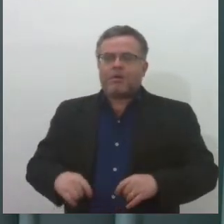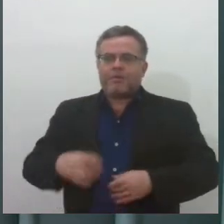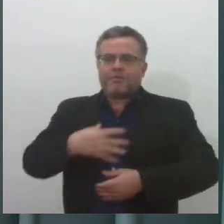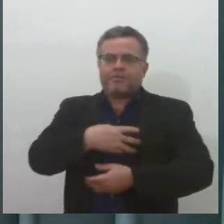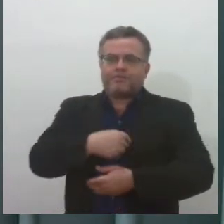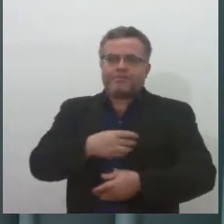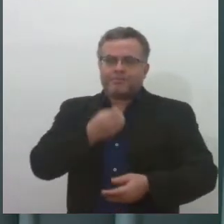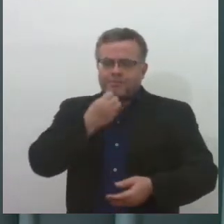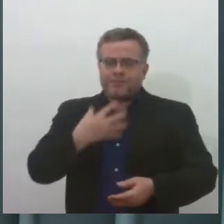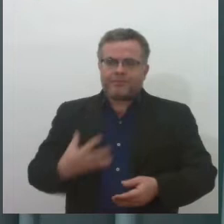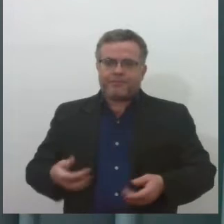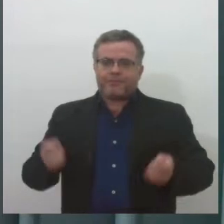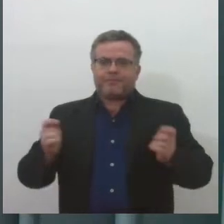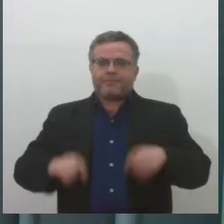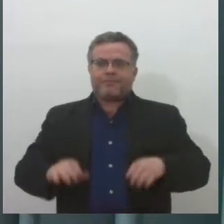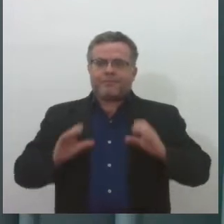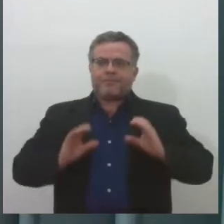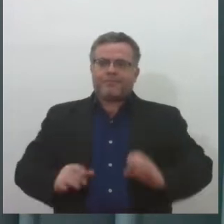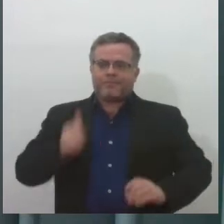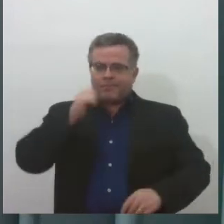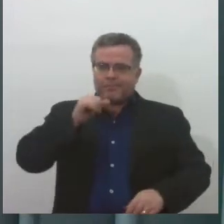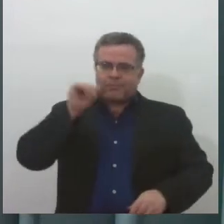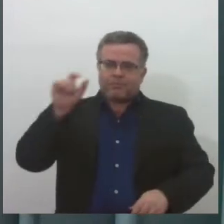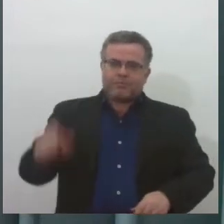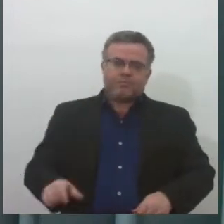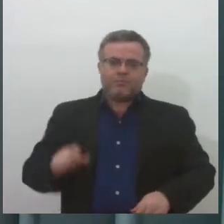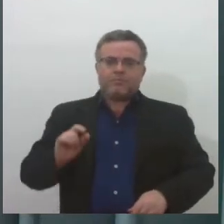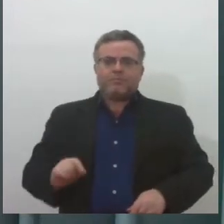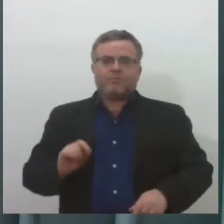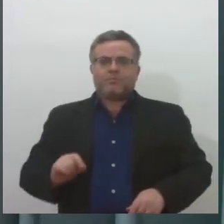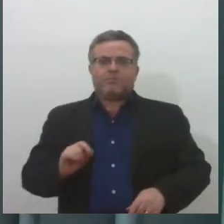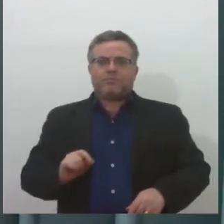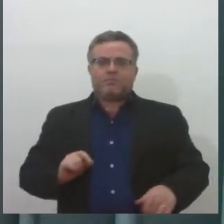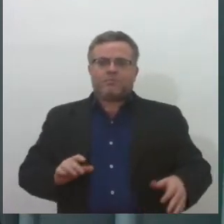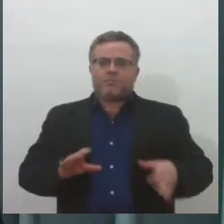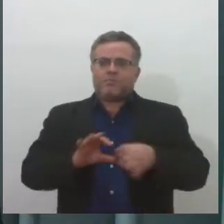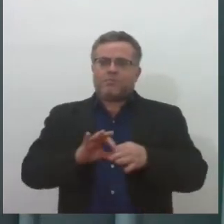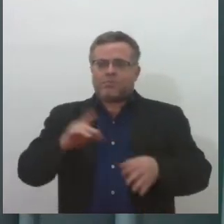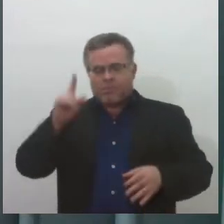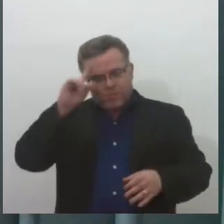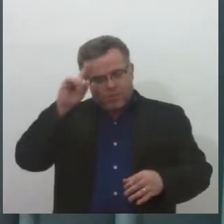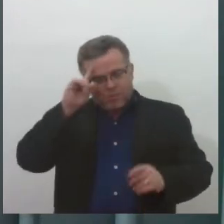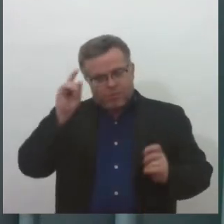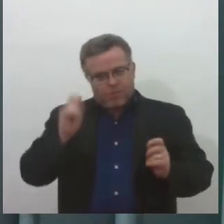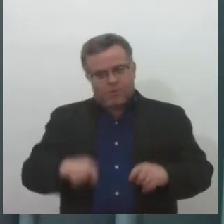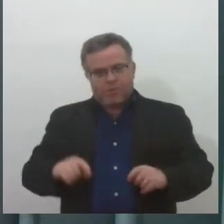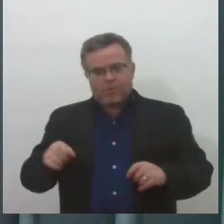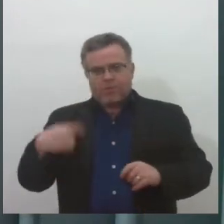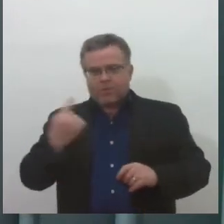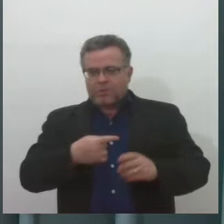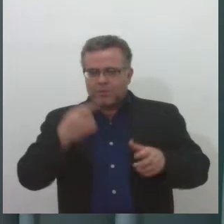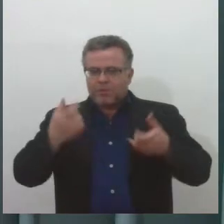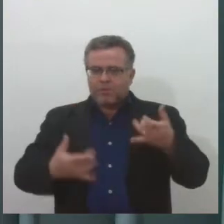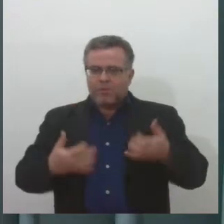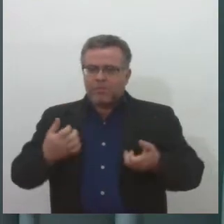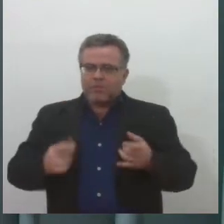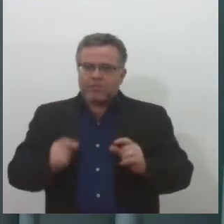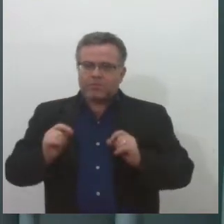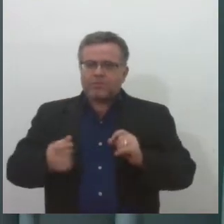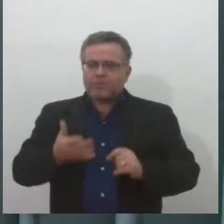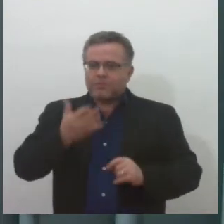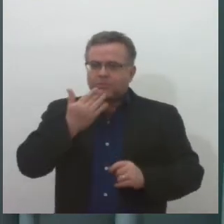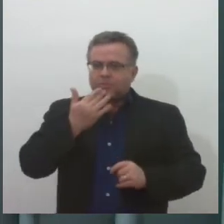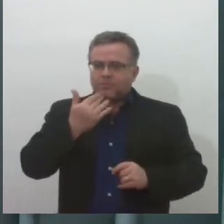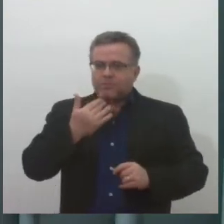saudável não é o comportamento dessa Mãe diante a questões voltadas ao dia a dia e aí a gente fala também da ingestão de